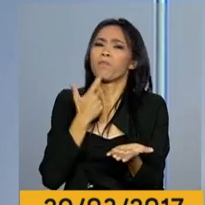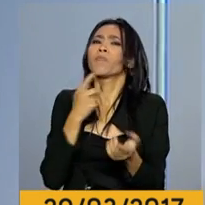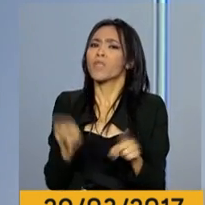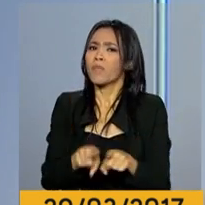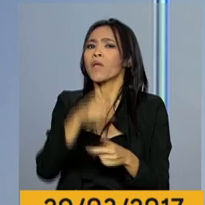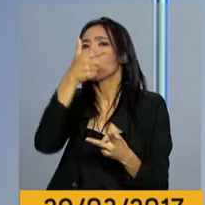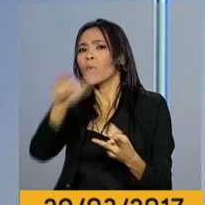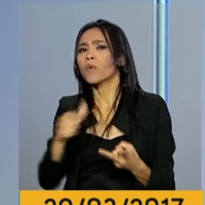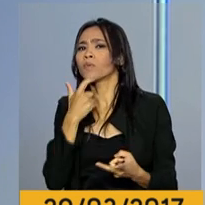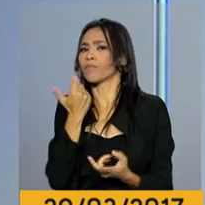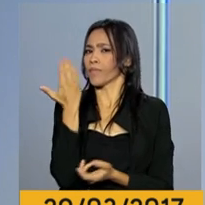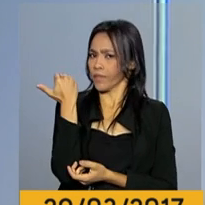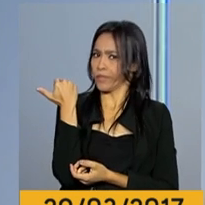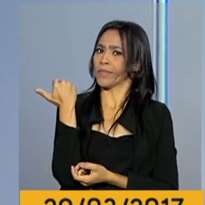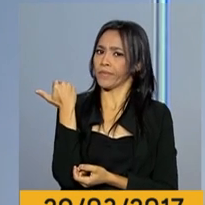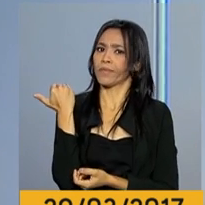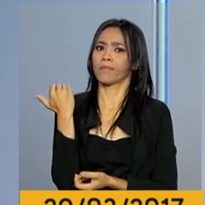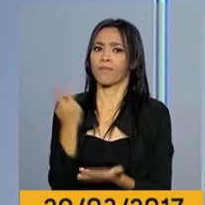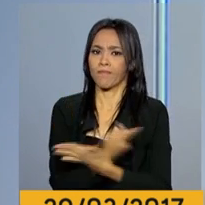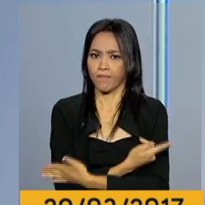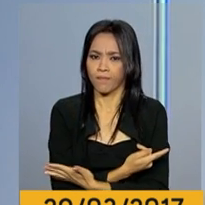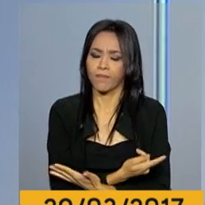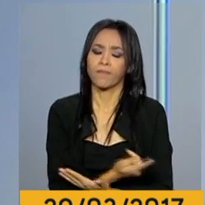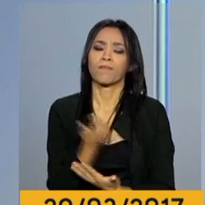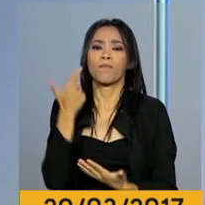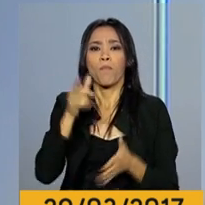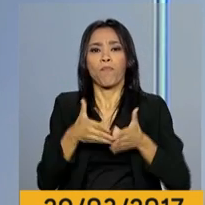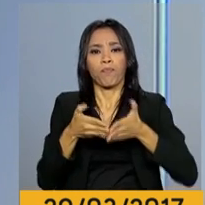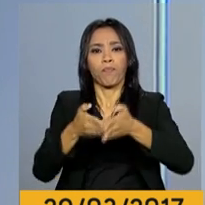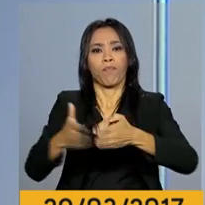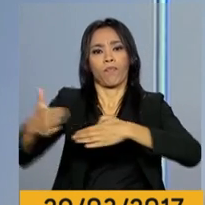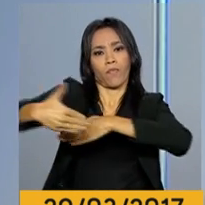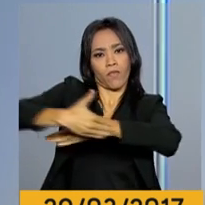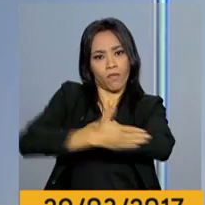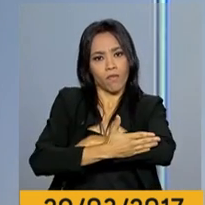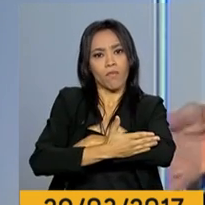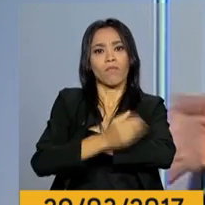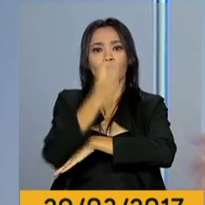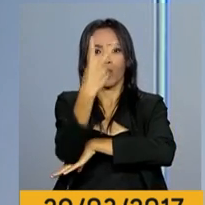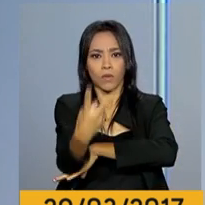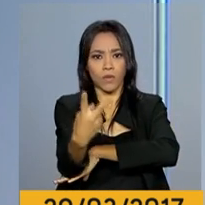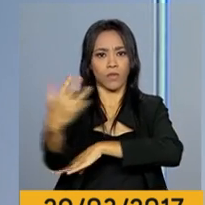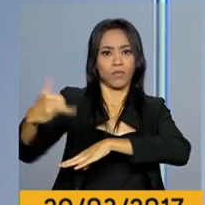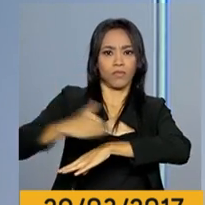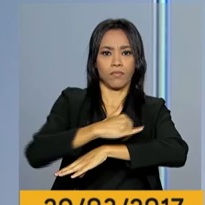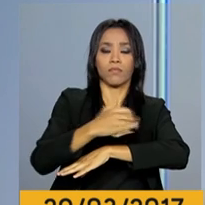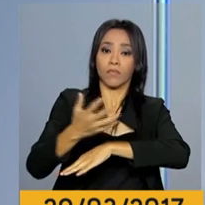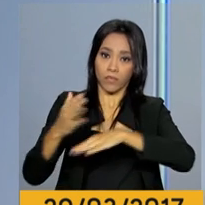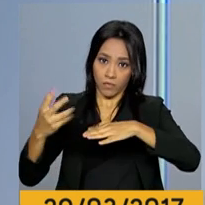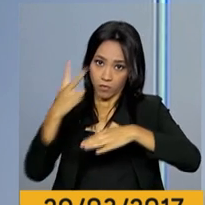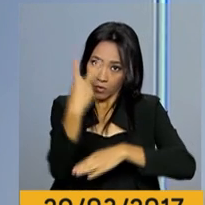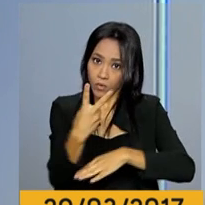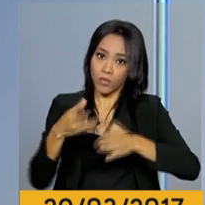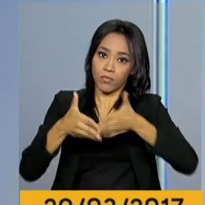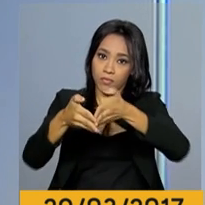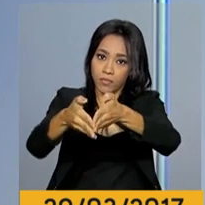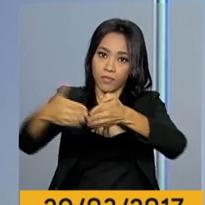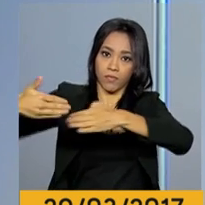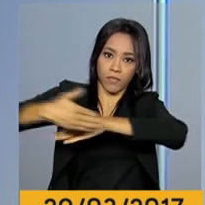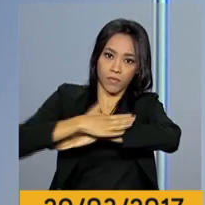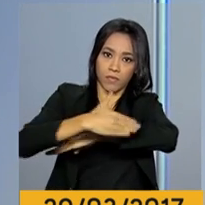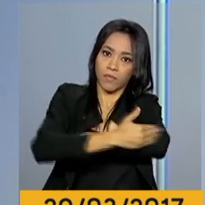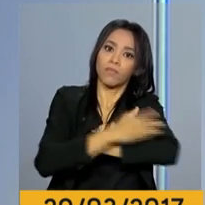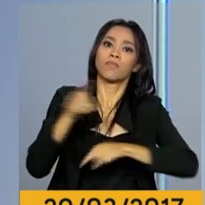no porto igualmente com um ágio igualmente